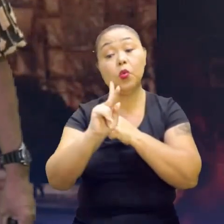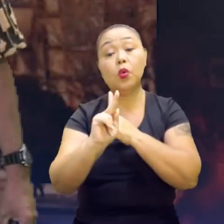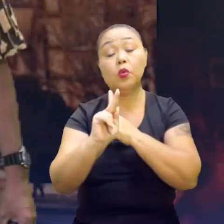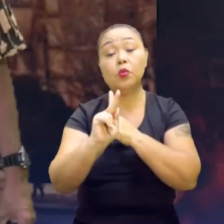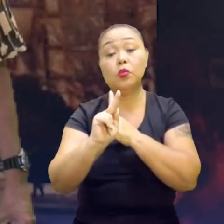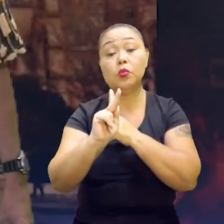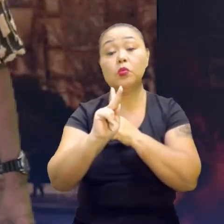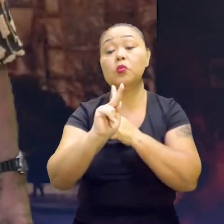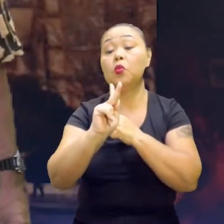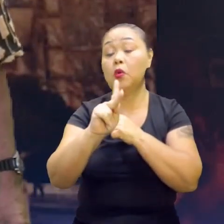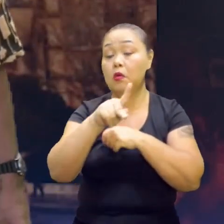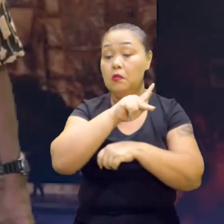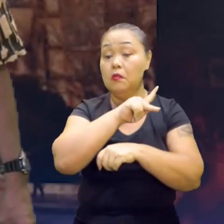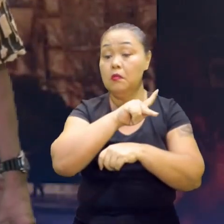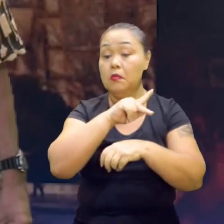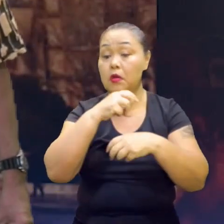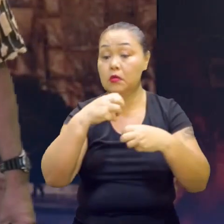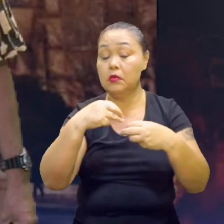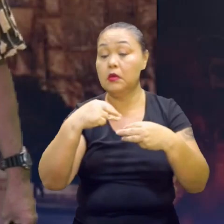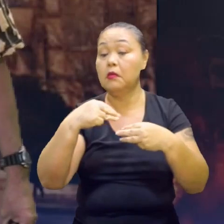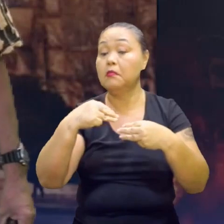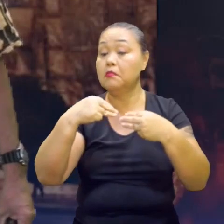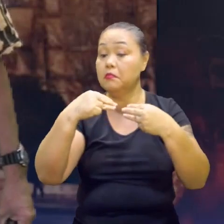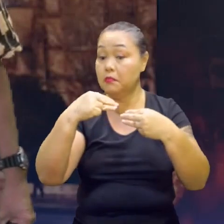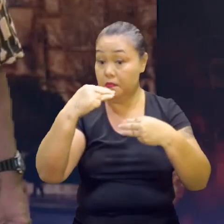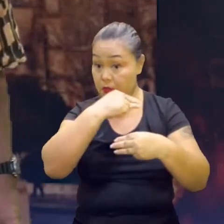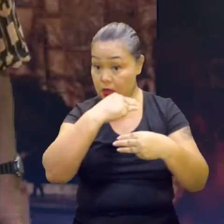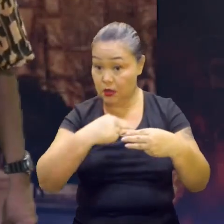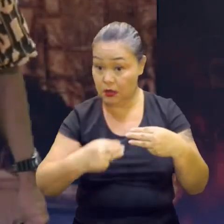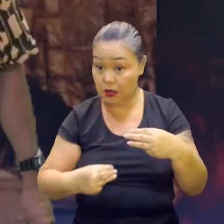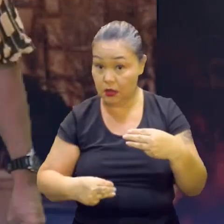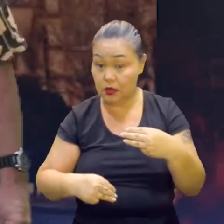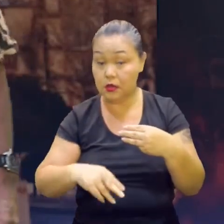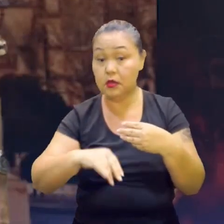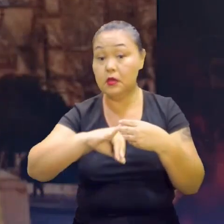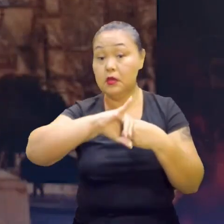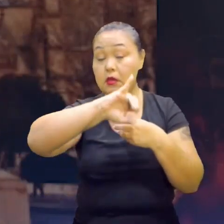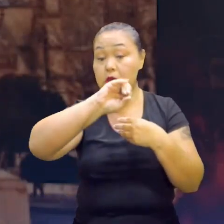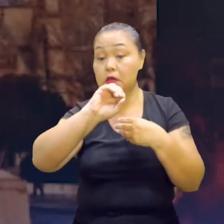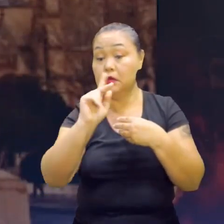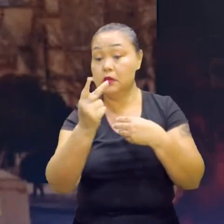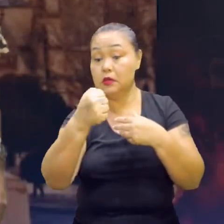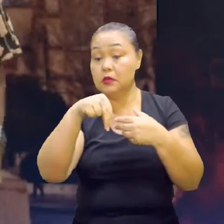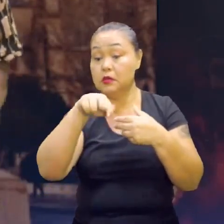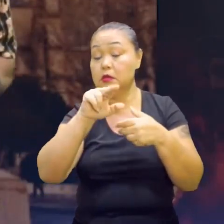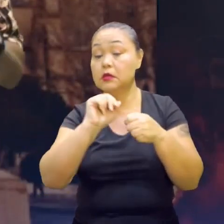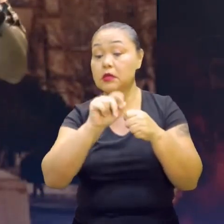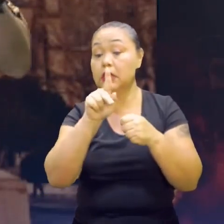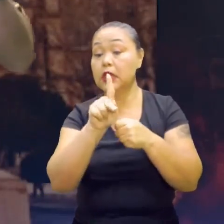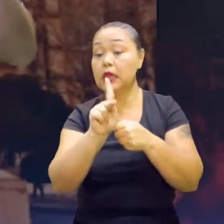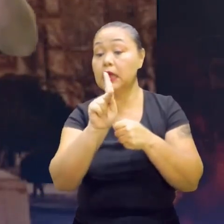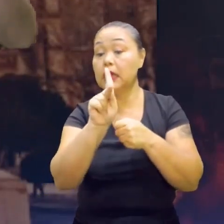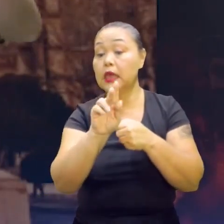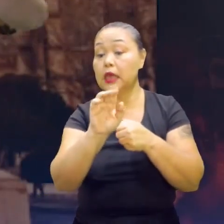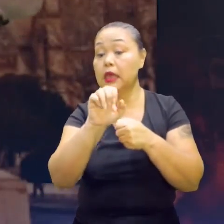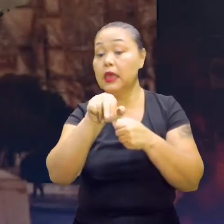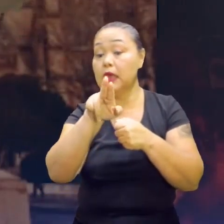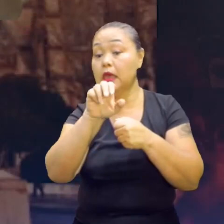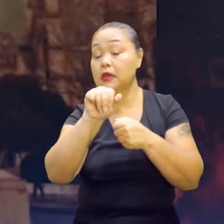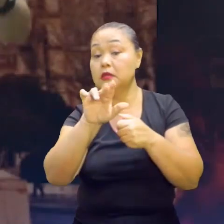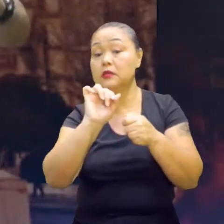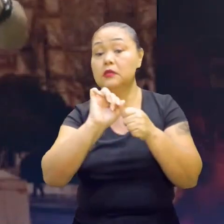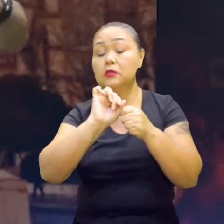camarada, um ministro da economia, John Keynes, daí o termo keynesiano, o cara que encontra um